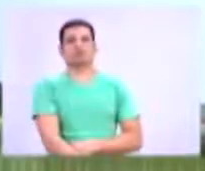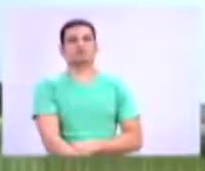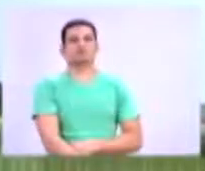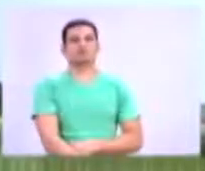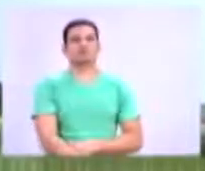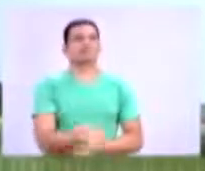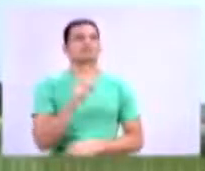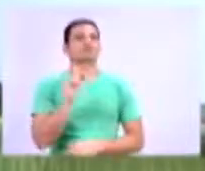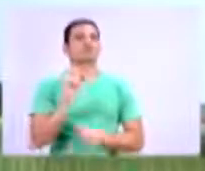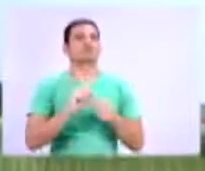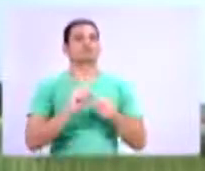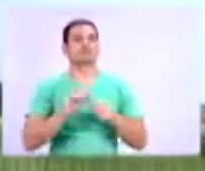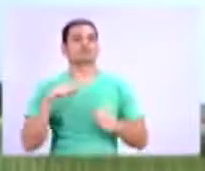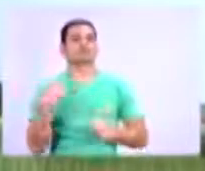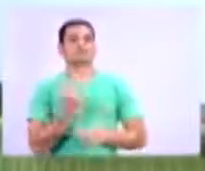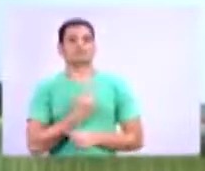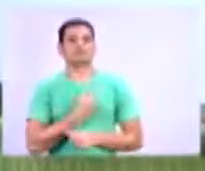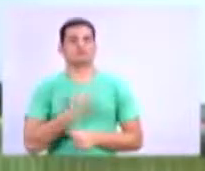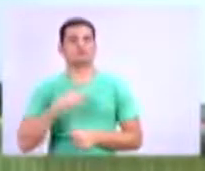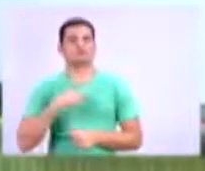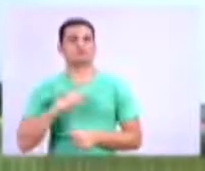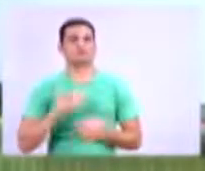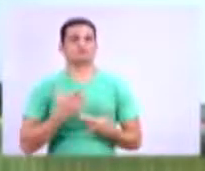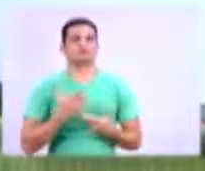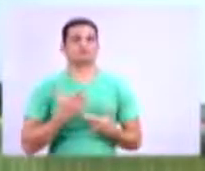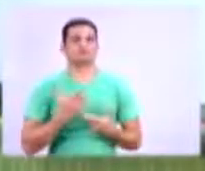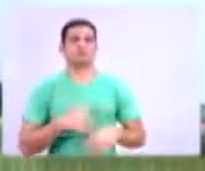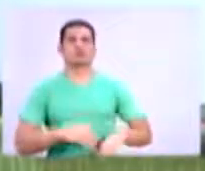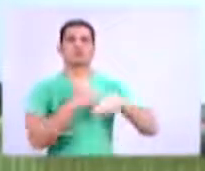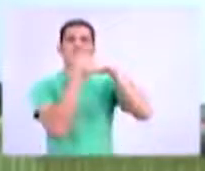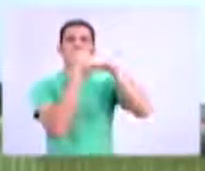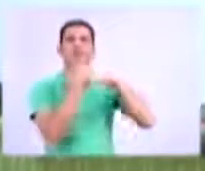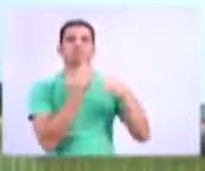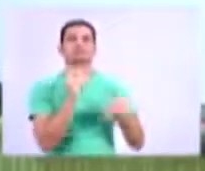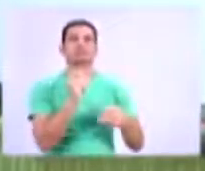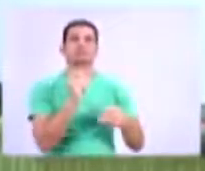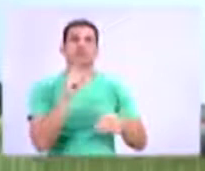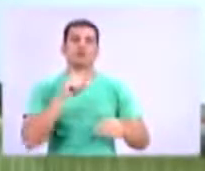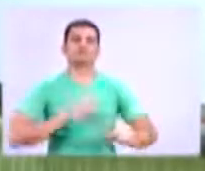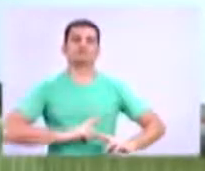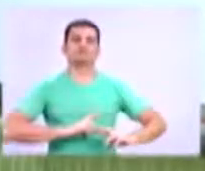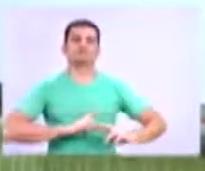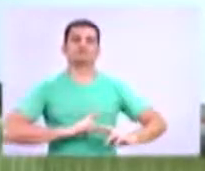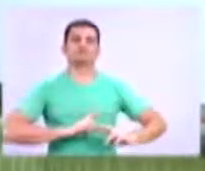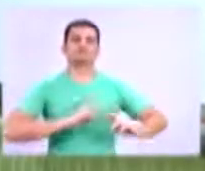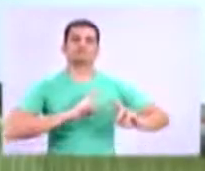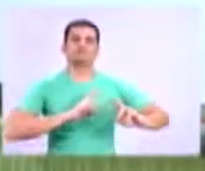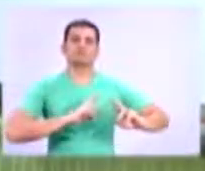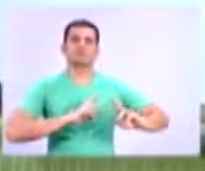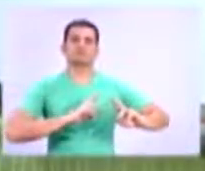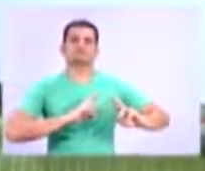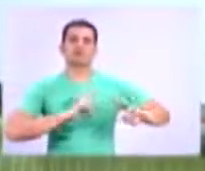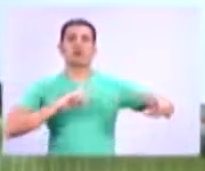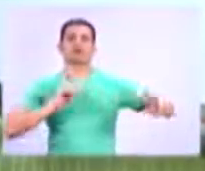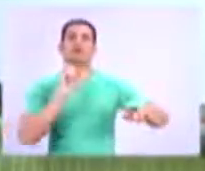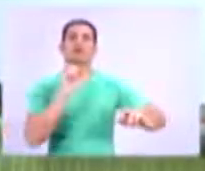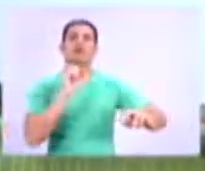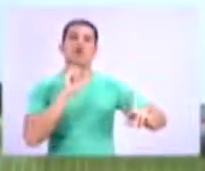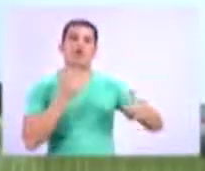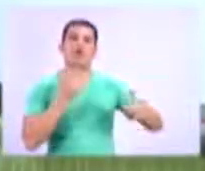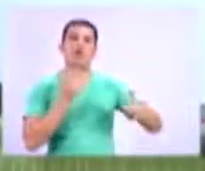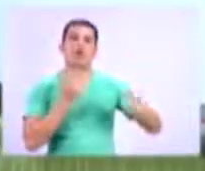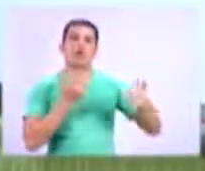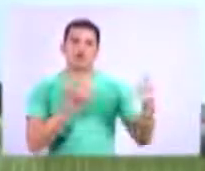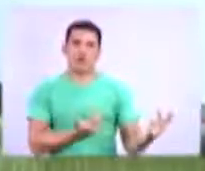que nós tenhamos algo de igual? A nossa diferença. Então, o que é igual no ser humano? A